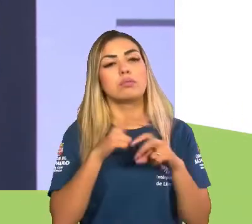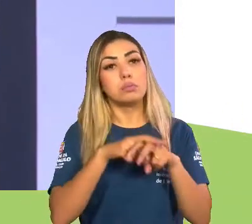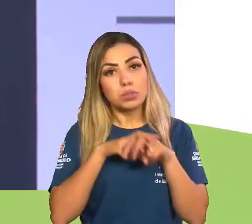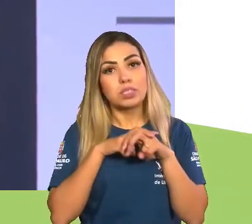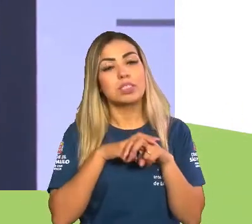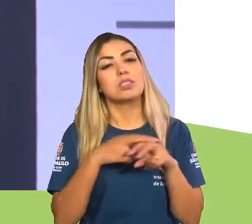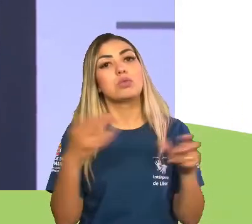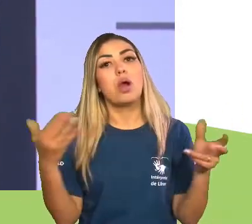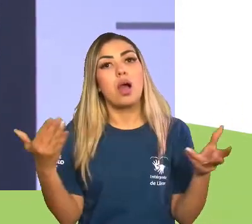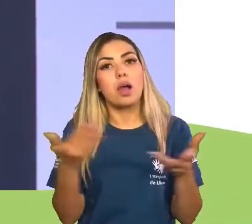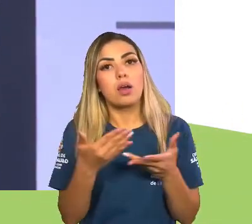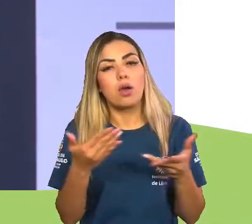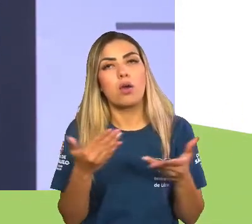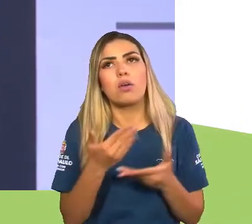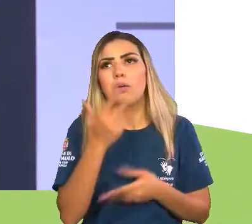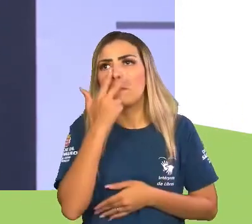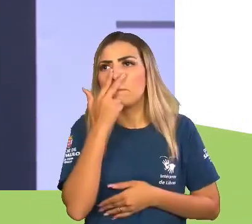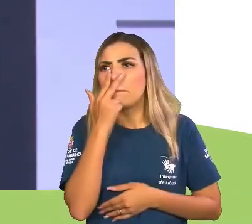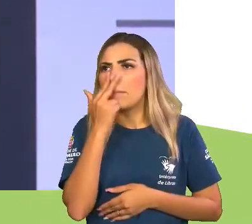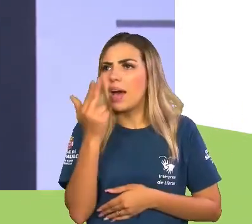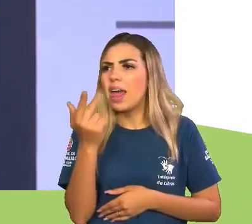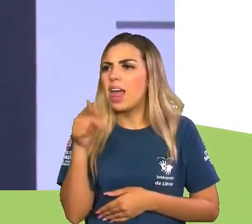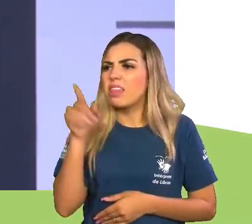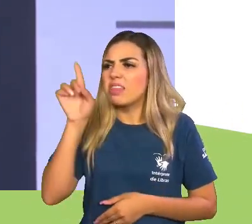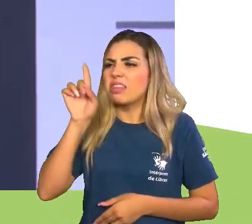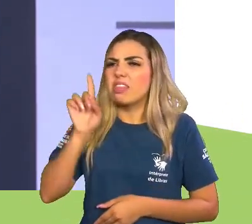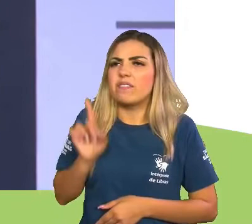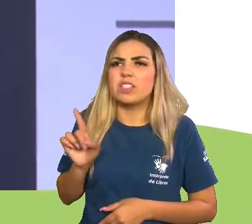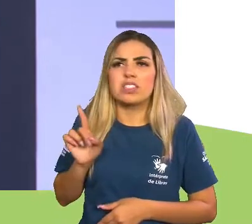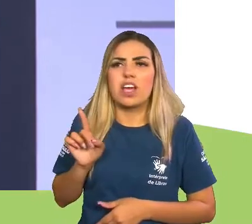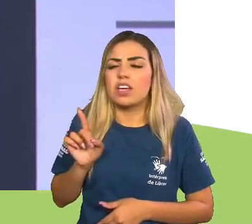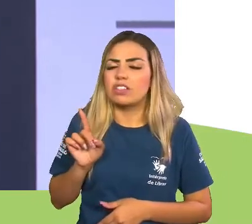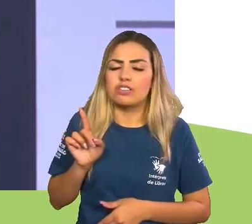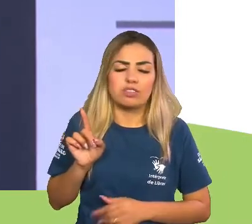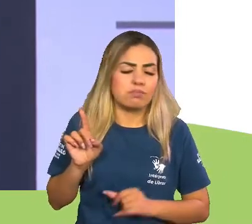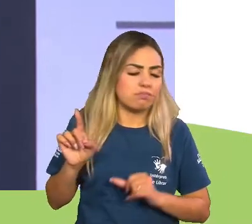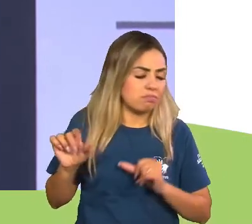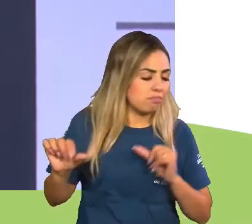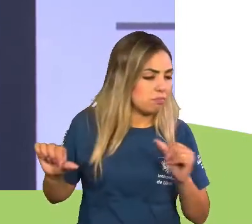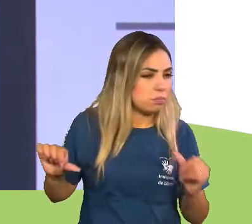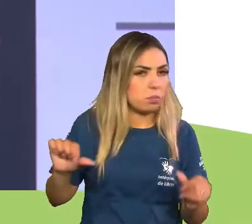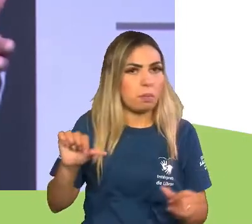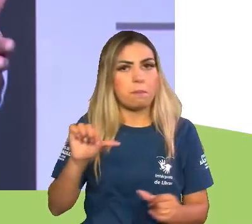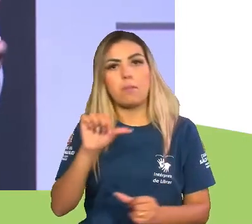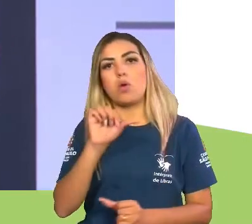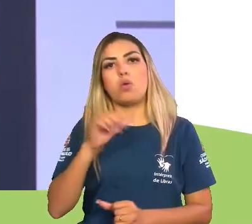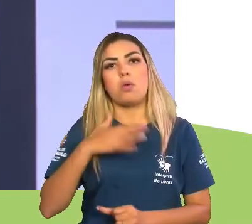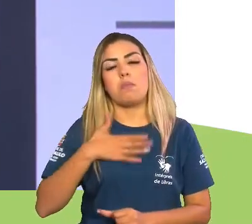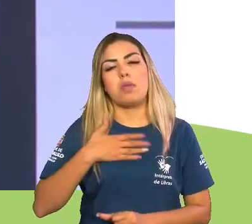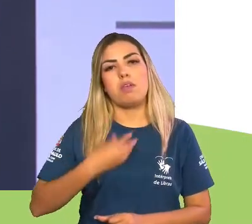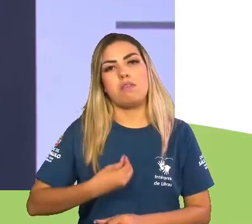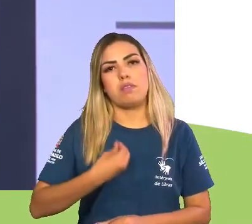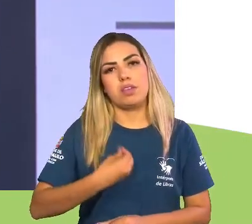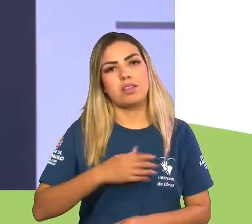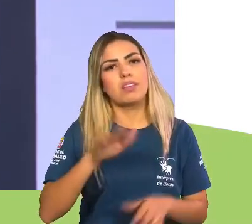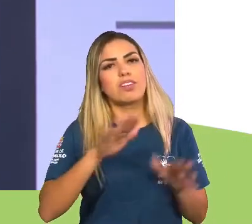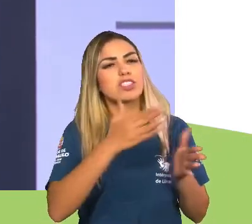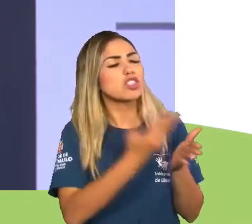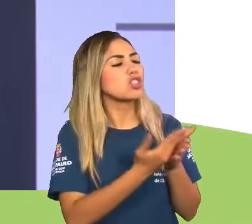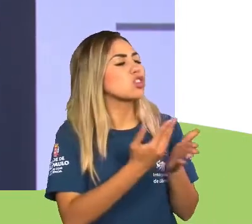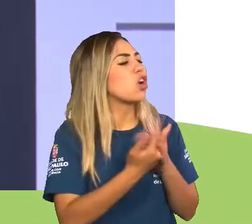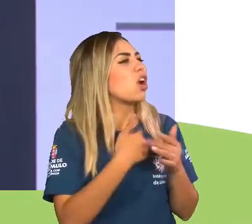partir do que se parecia deficiência, isso transformou a minha vida, já que eu tinha ausências escolares,